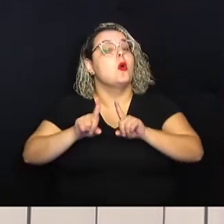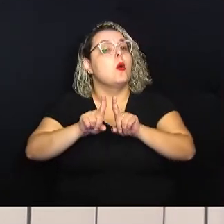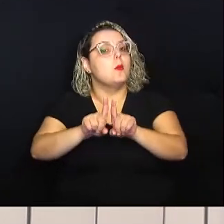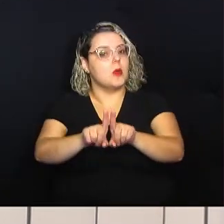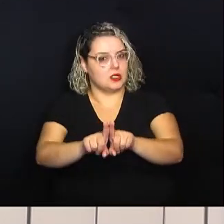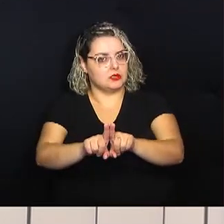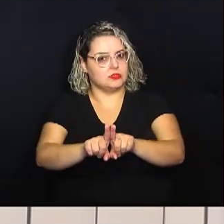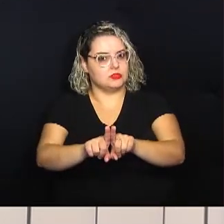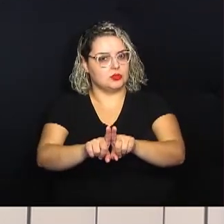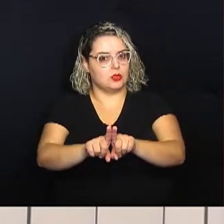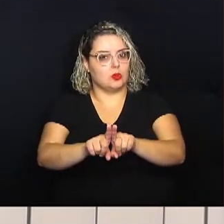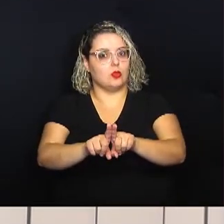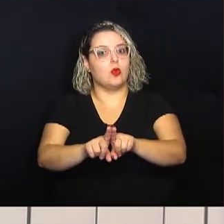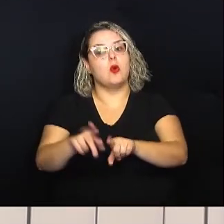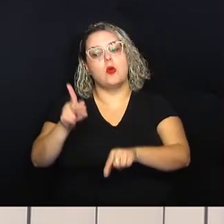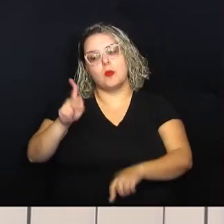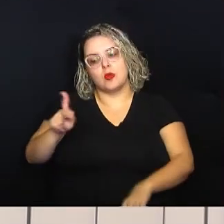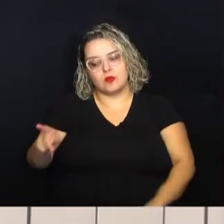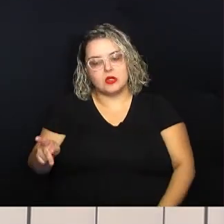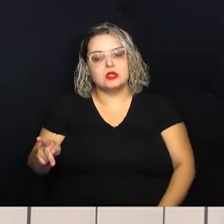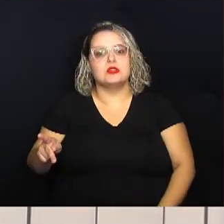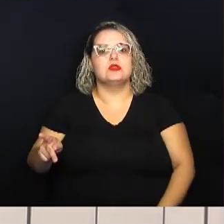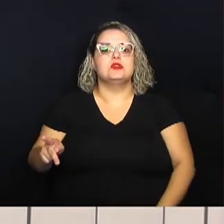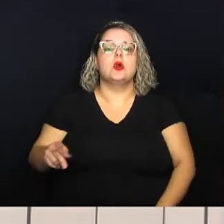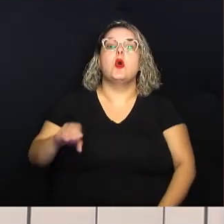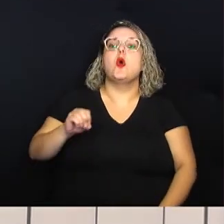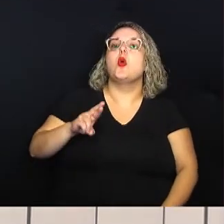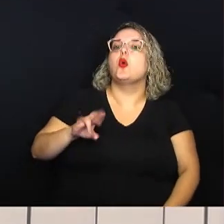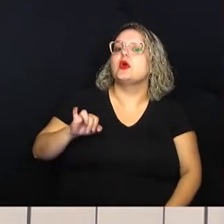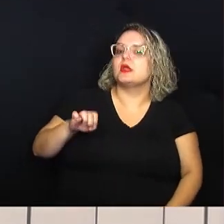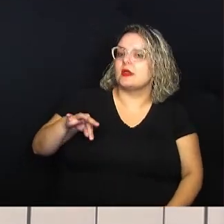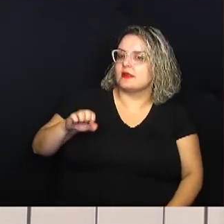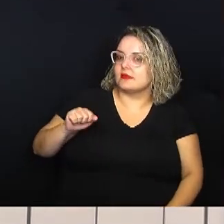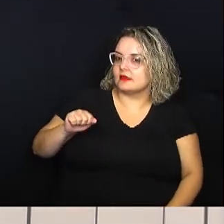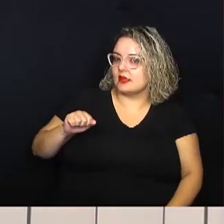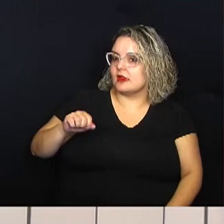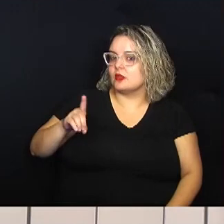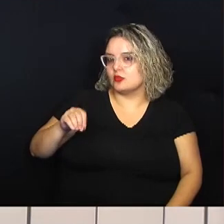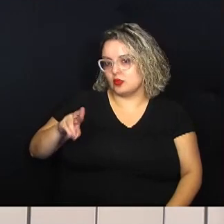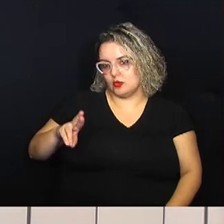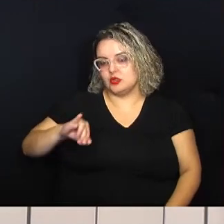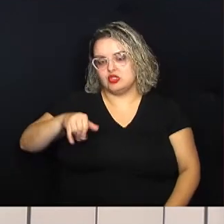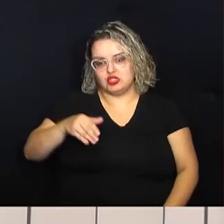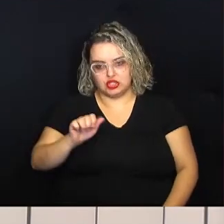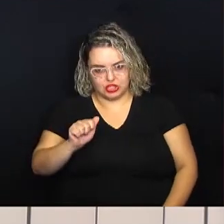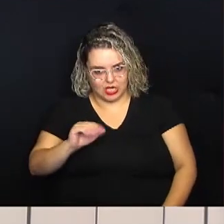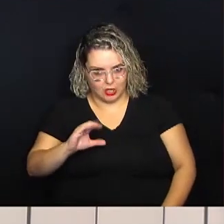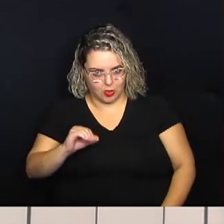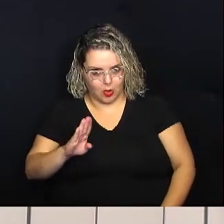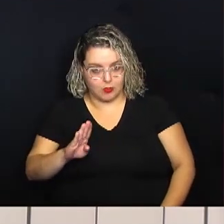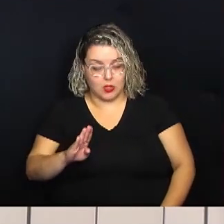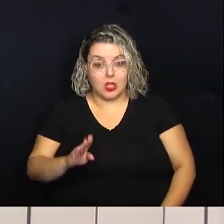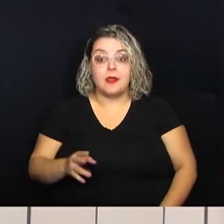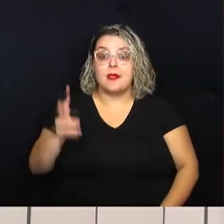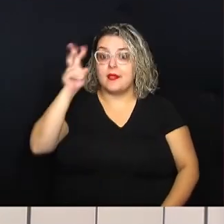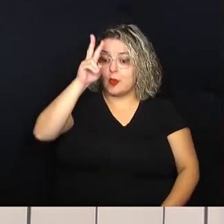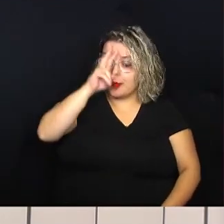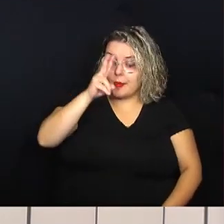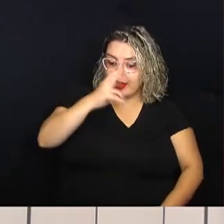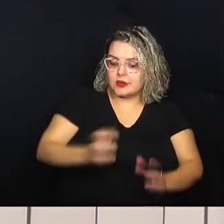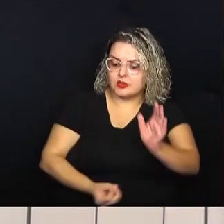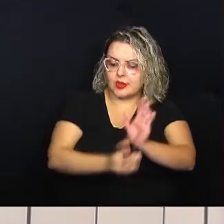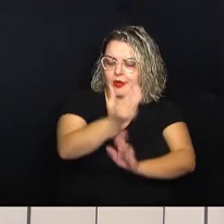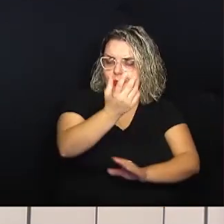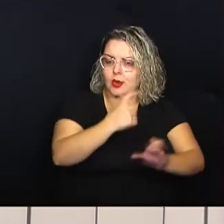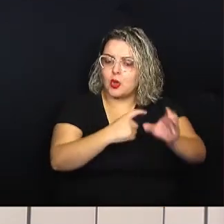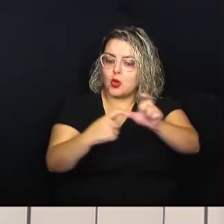o orientador, o Gustavo Jacob Lourenço, ele criou um roteiro de história em quadrinhos que se